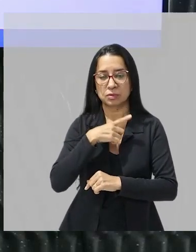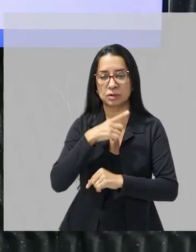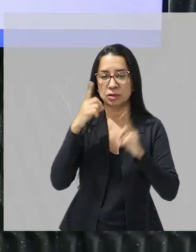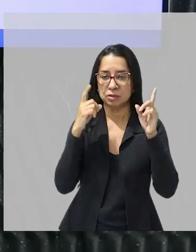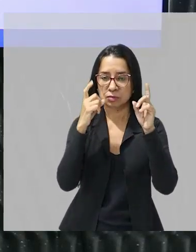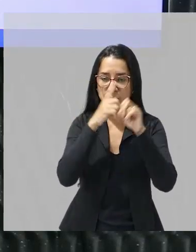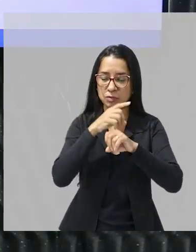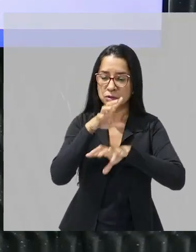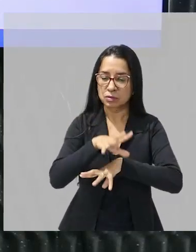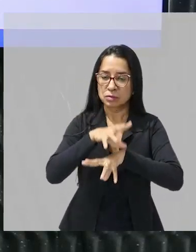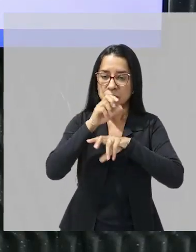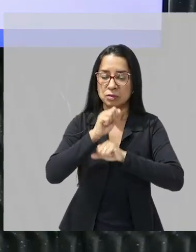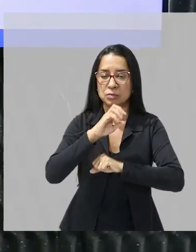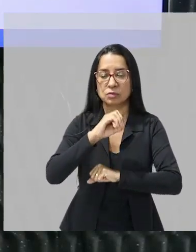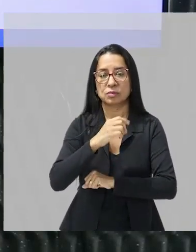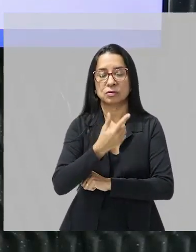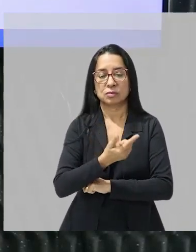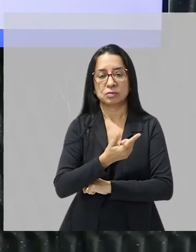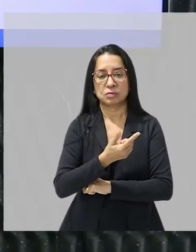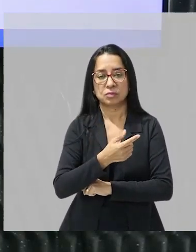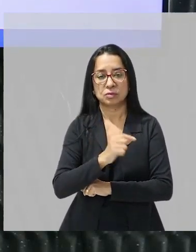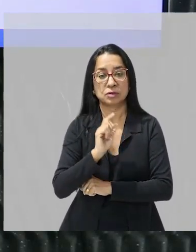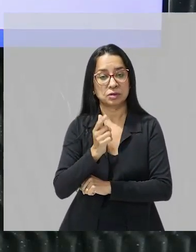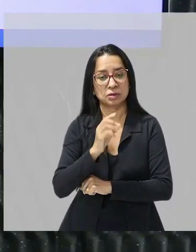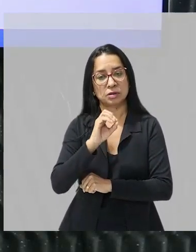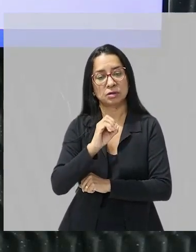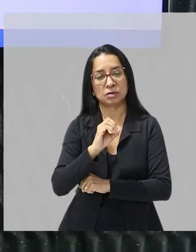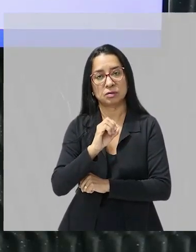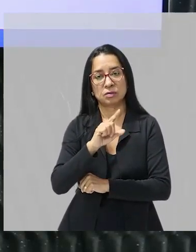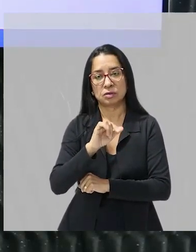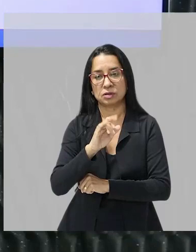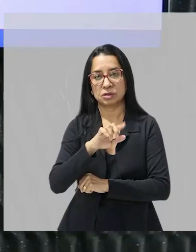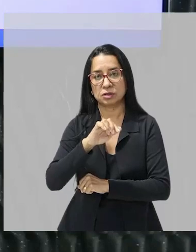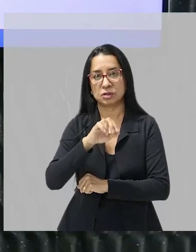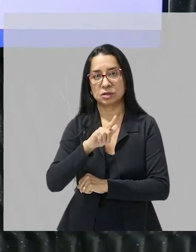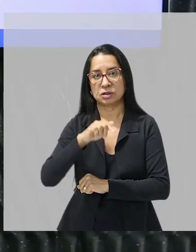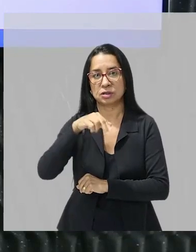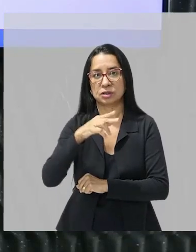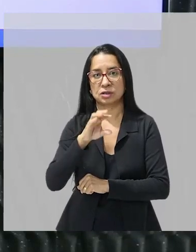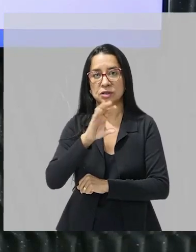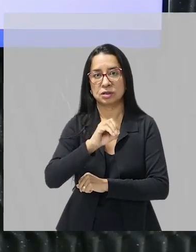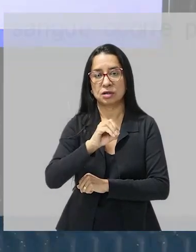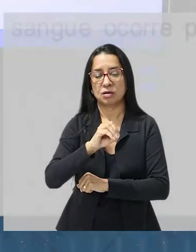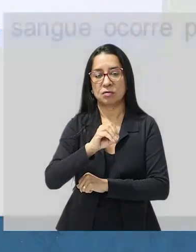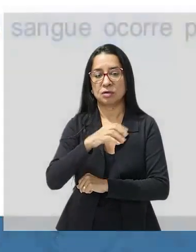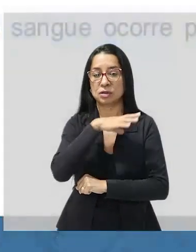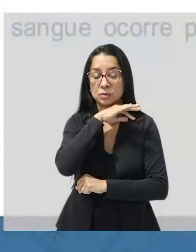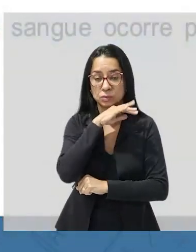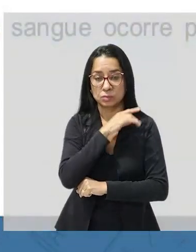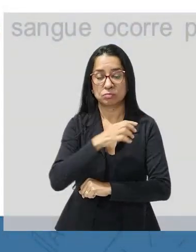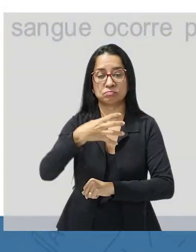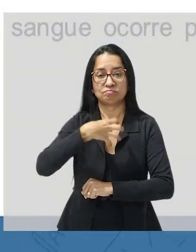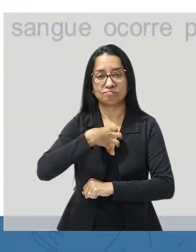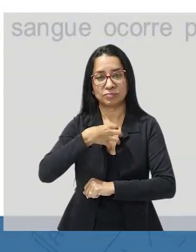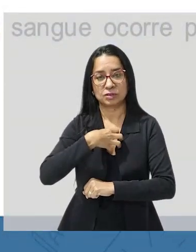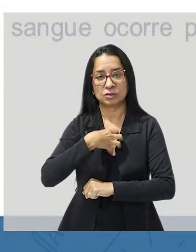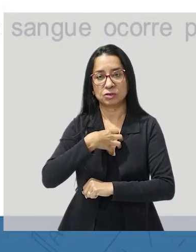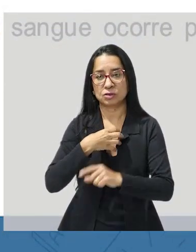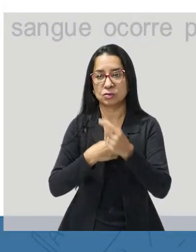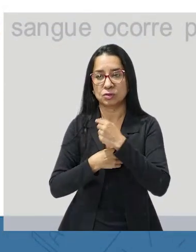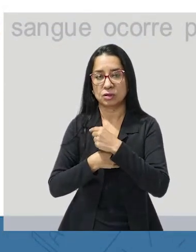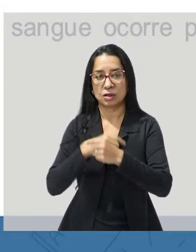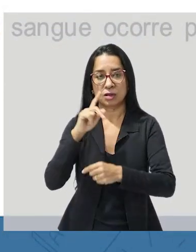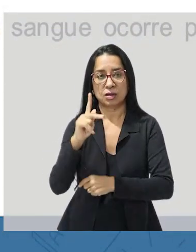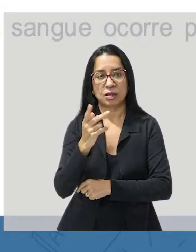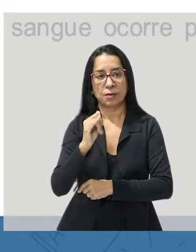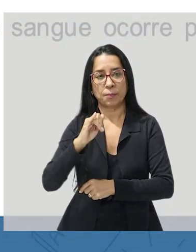oxigênio, consequentemente, a sua oxigenação vai ser prejudicada. E aí ele vai sentir esse mal chamado de